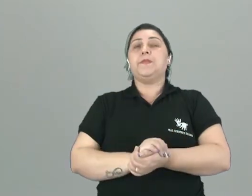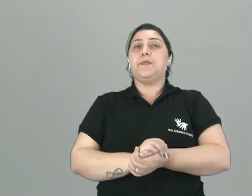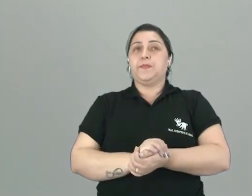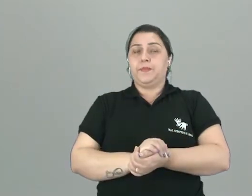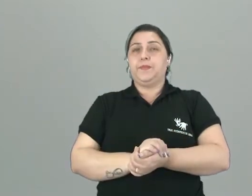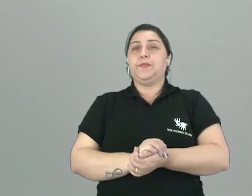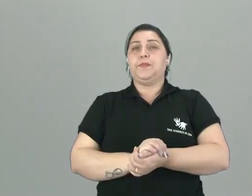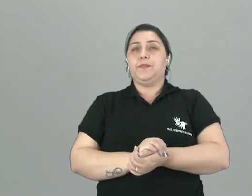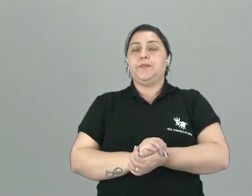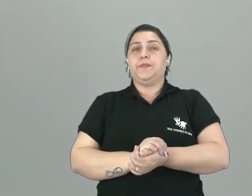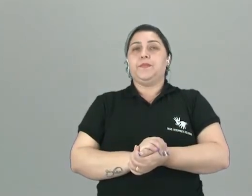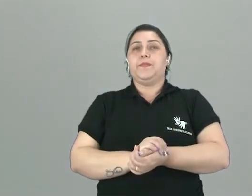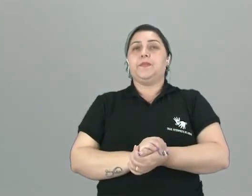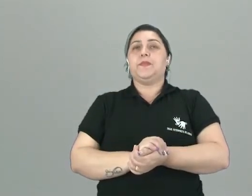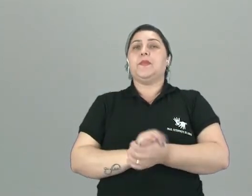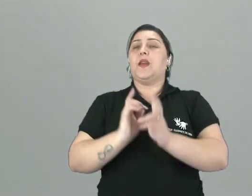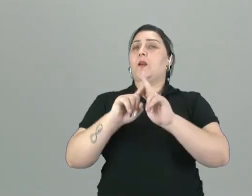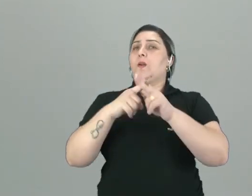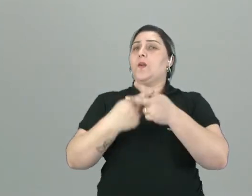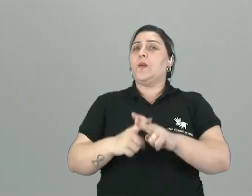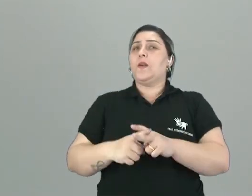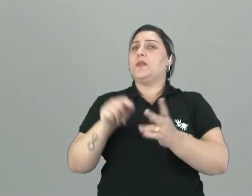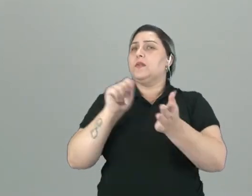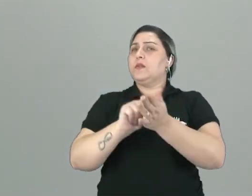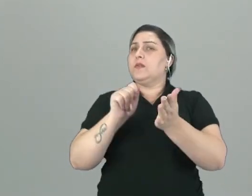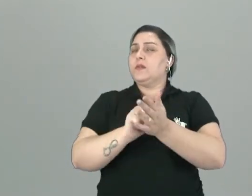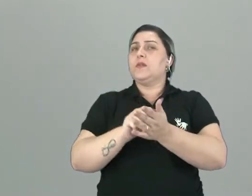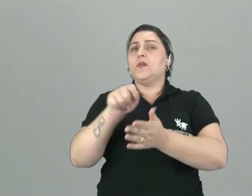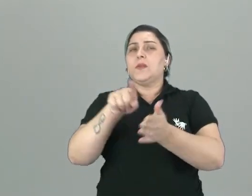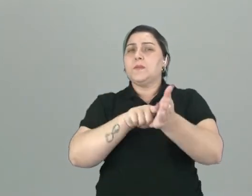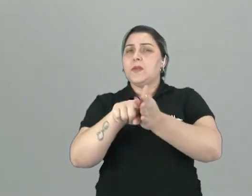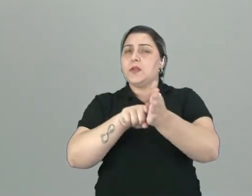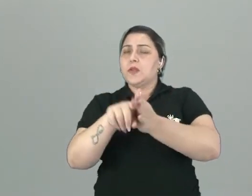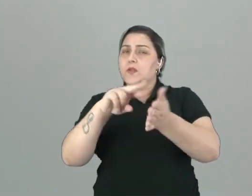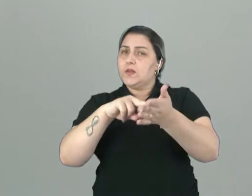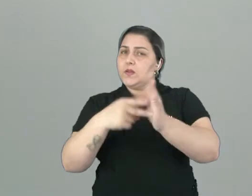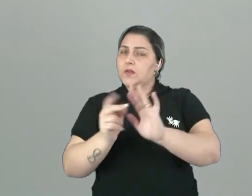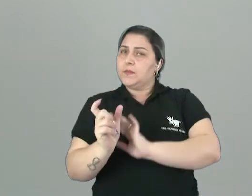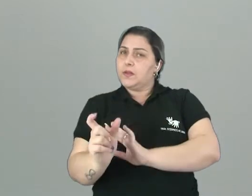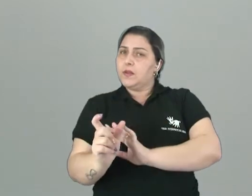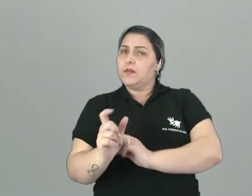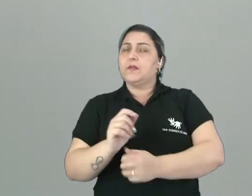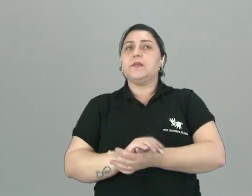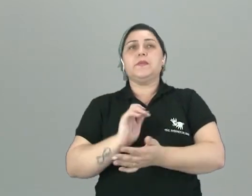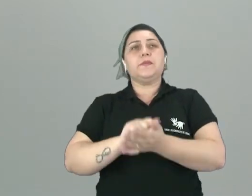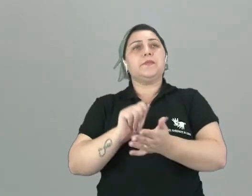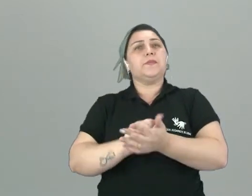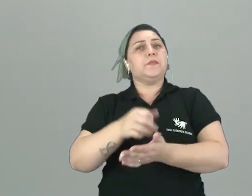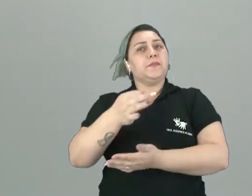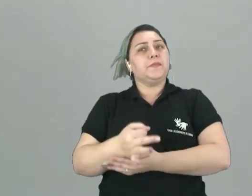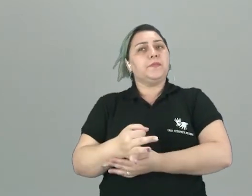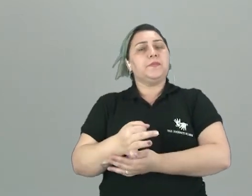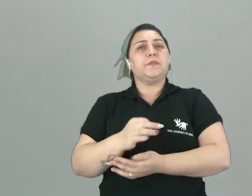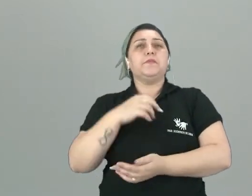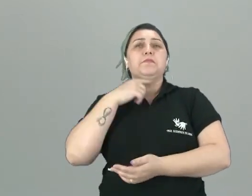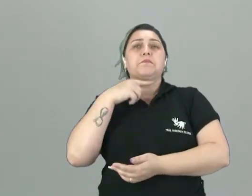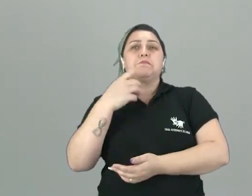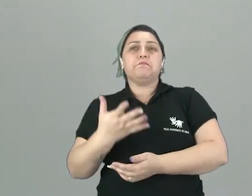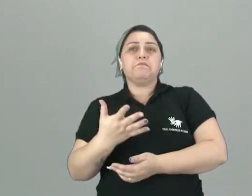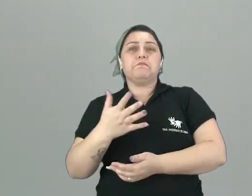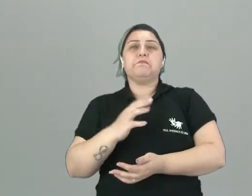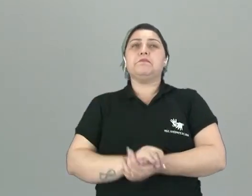atualizado a questão da correção ortográfica, você pesquisou o significado da palavra, escreveu de maneira duvidosa